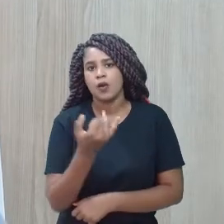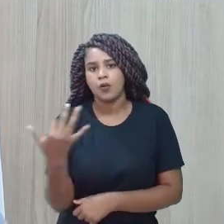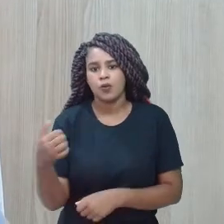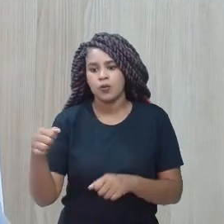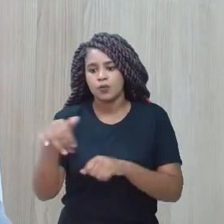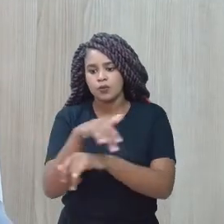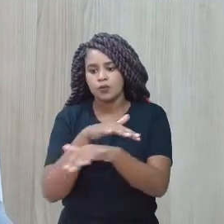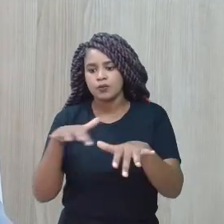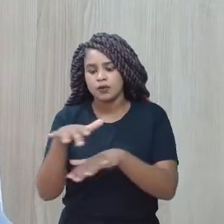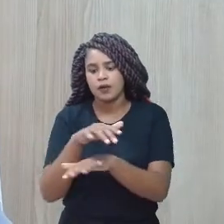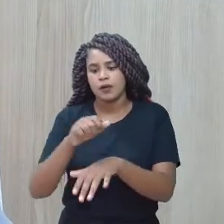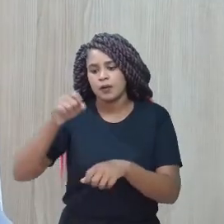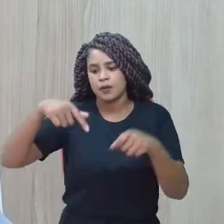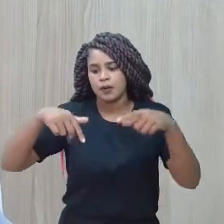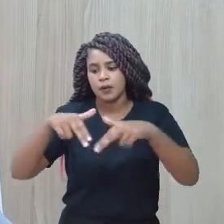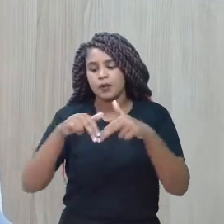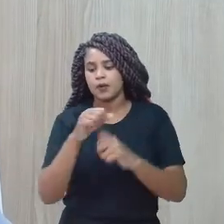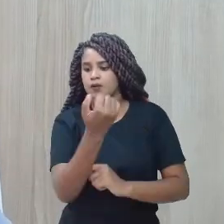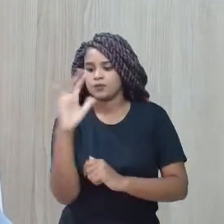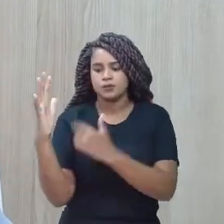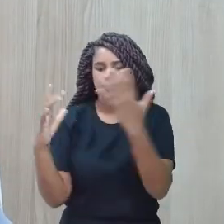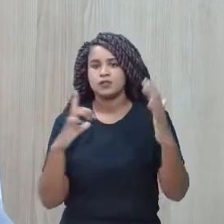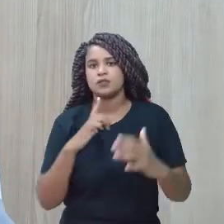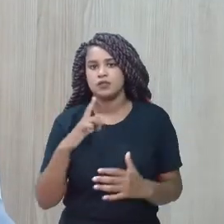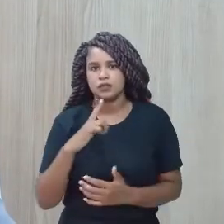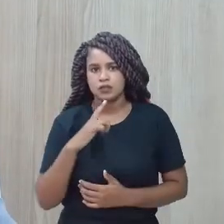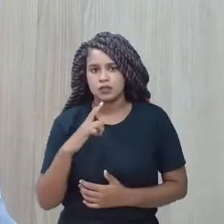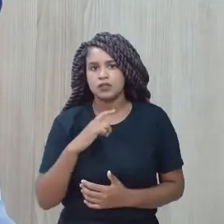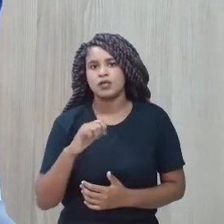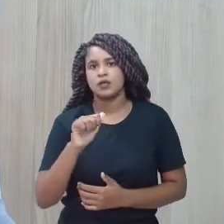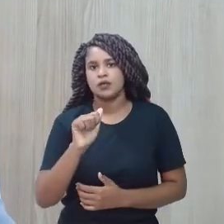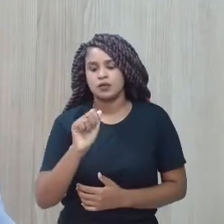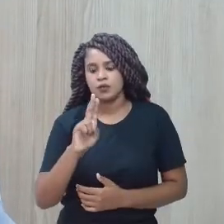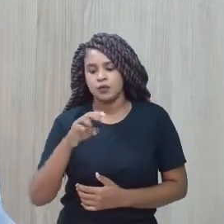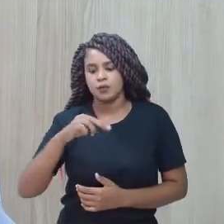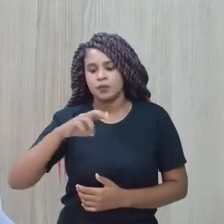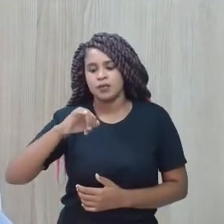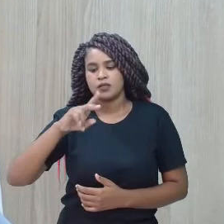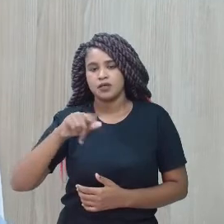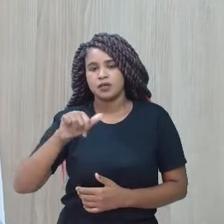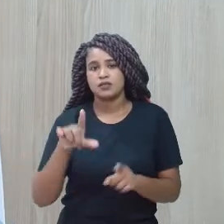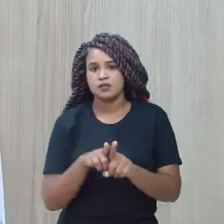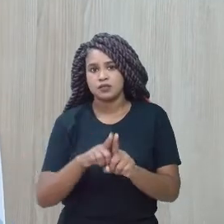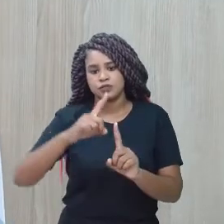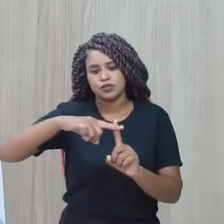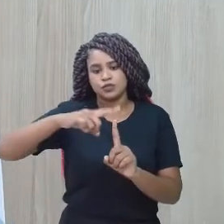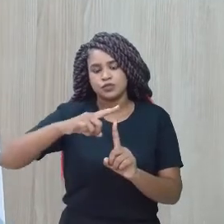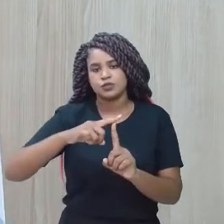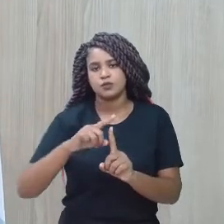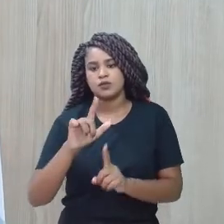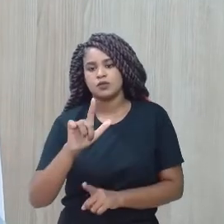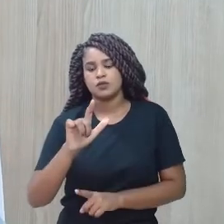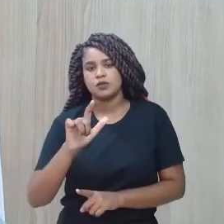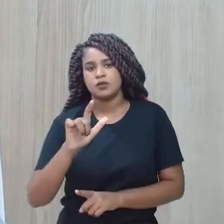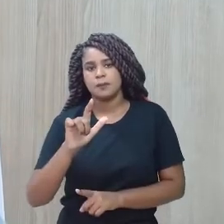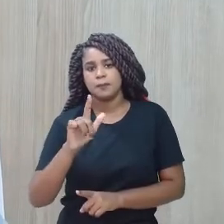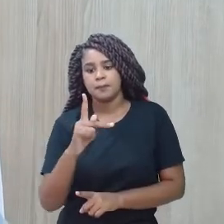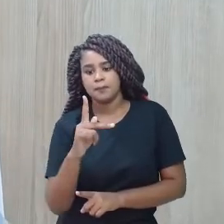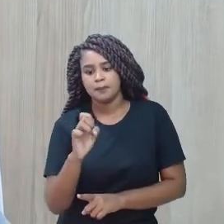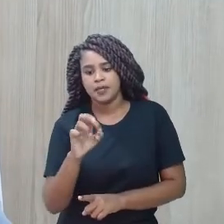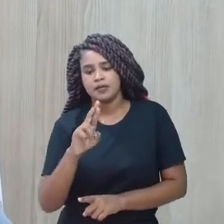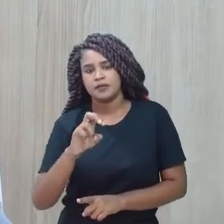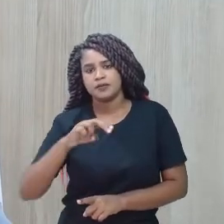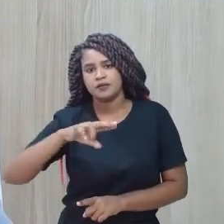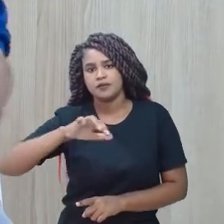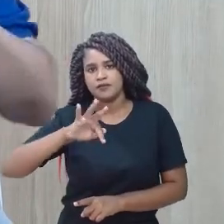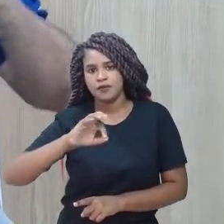lá, porque tem a grande floresta, né, latifoliada, perennifolia, com a grande presença da